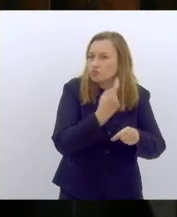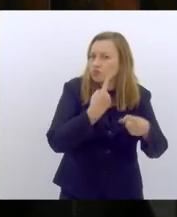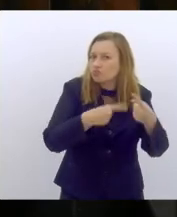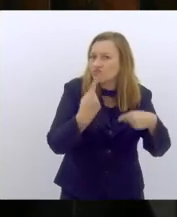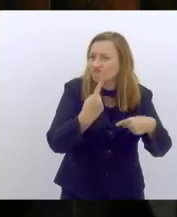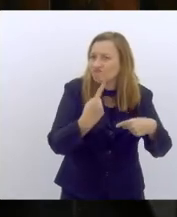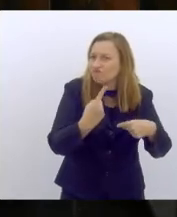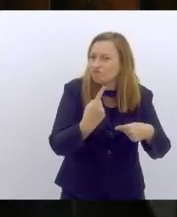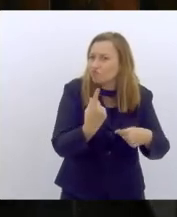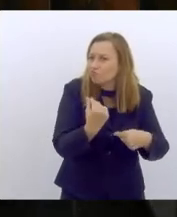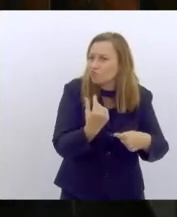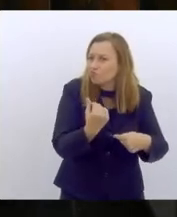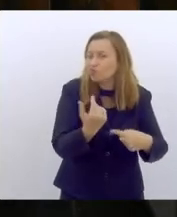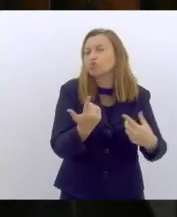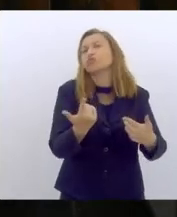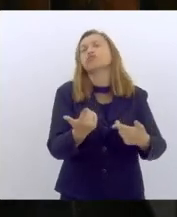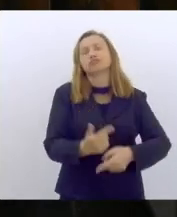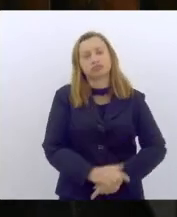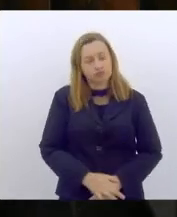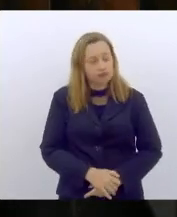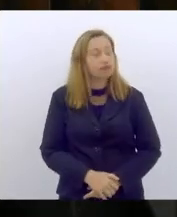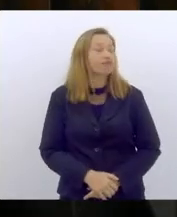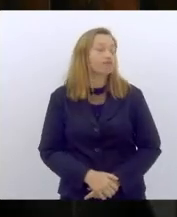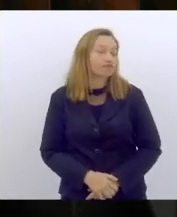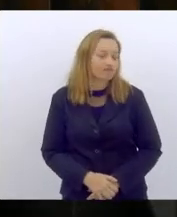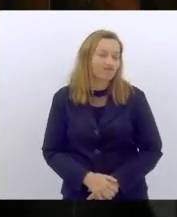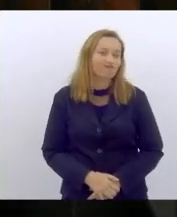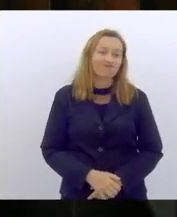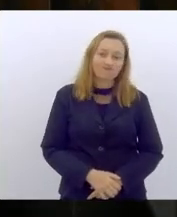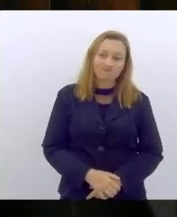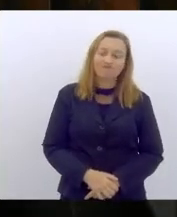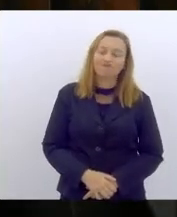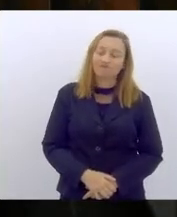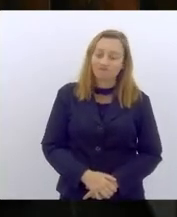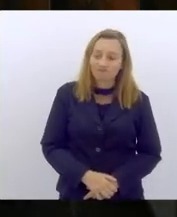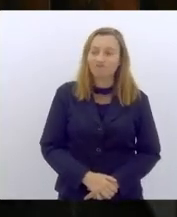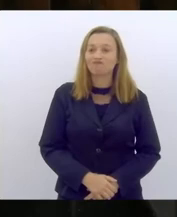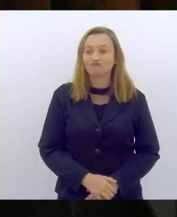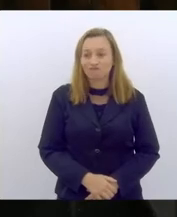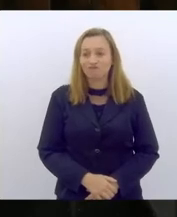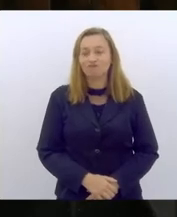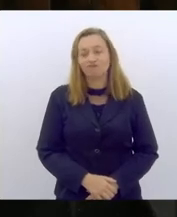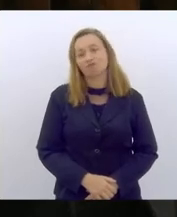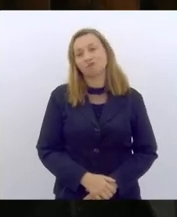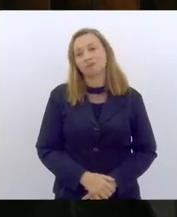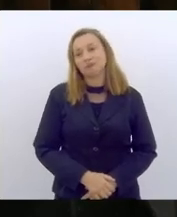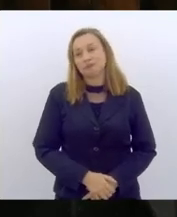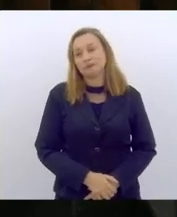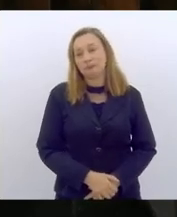superfaturada superfaturado muitas horas